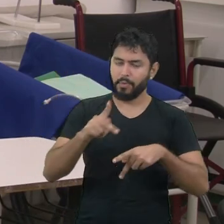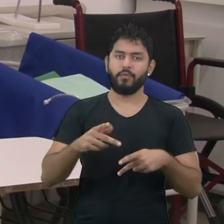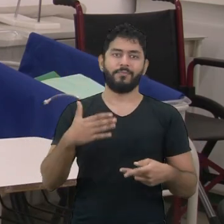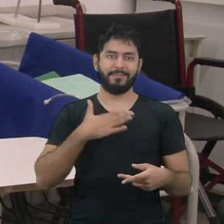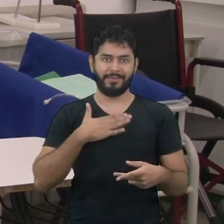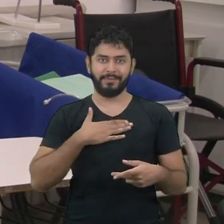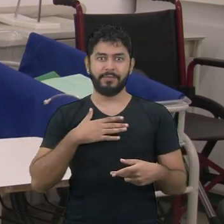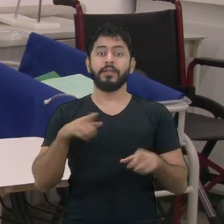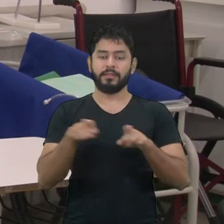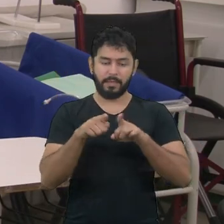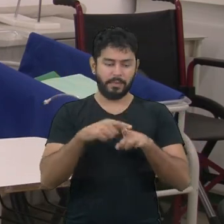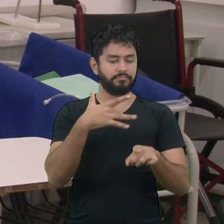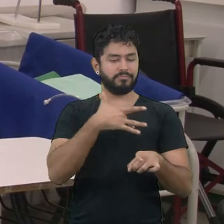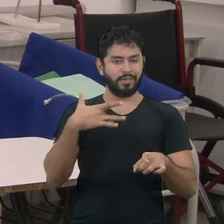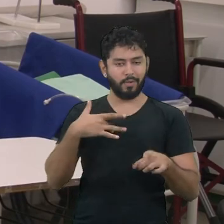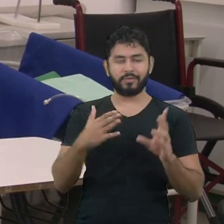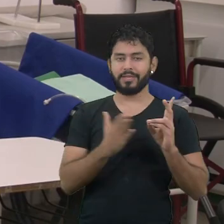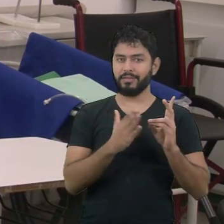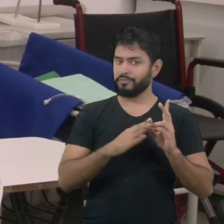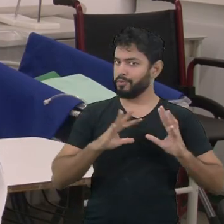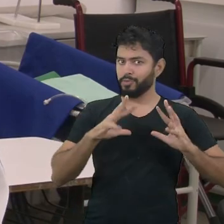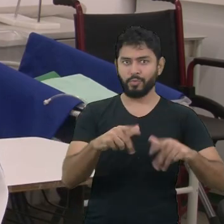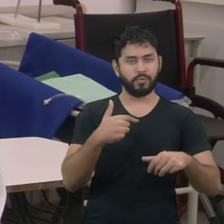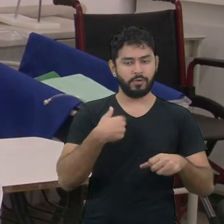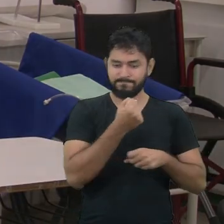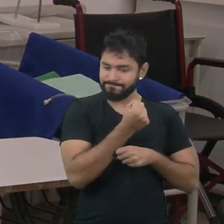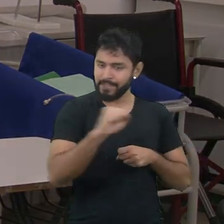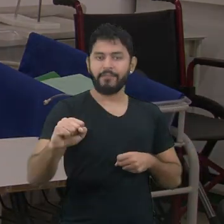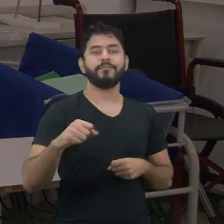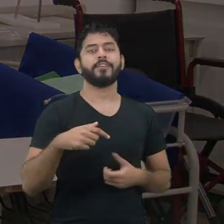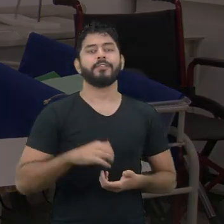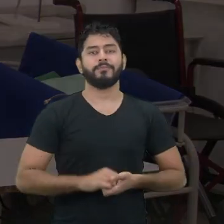saúde indígena como um todo, que eu defendo essa causa.